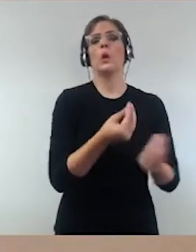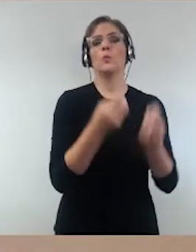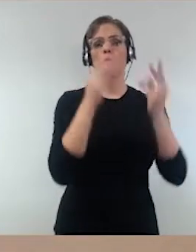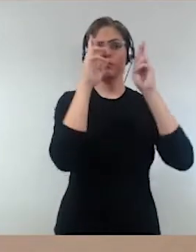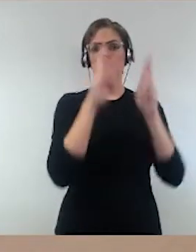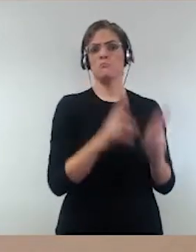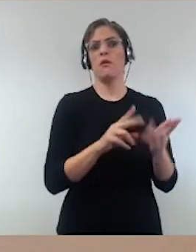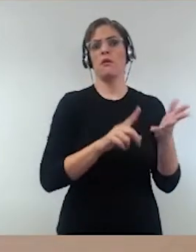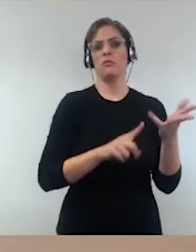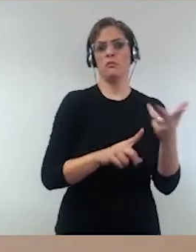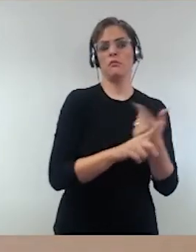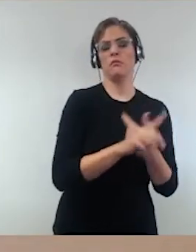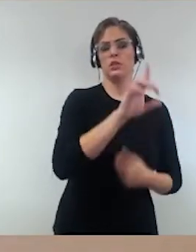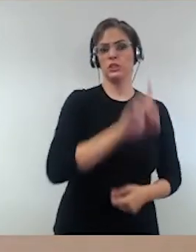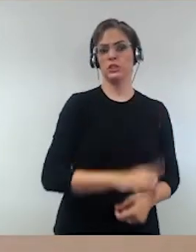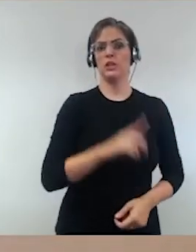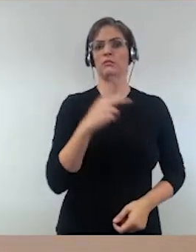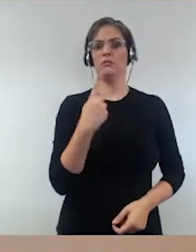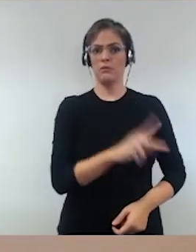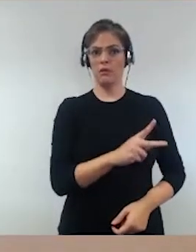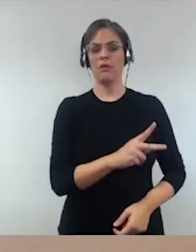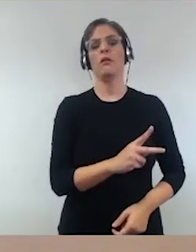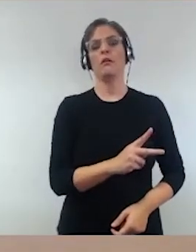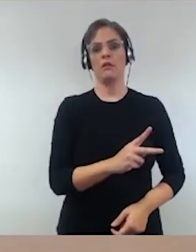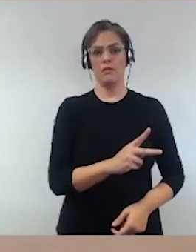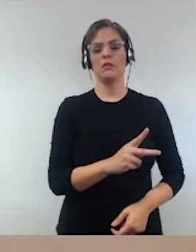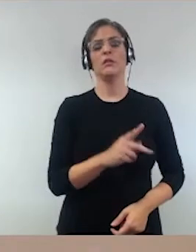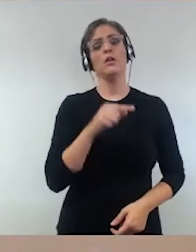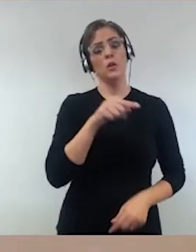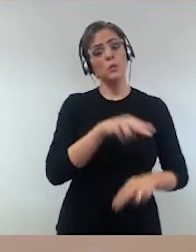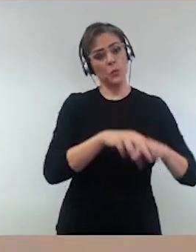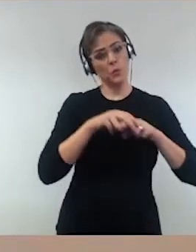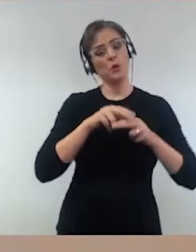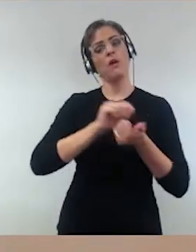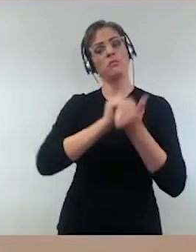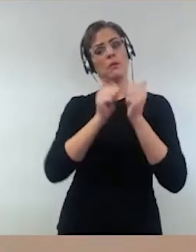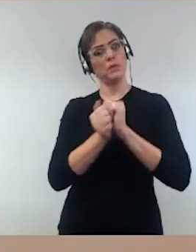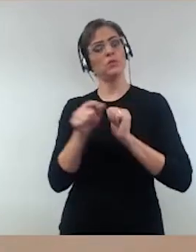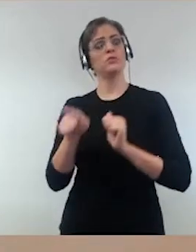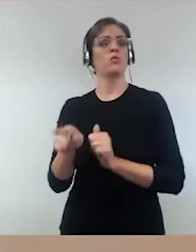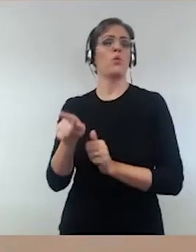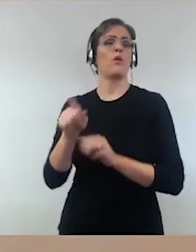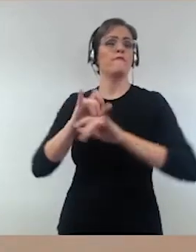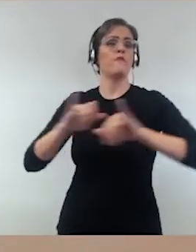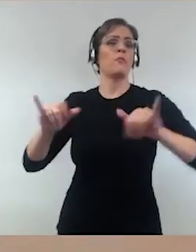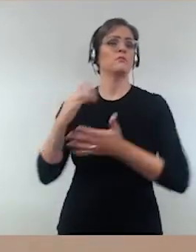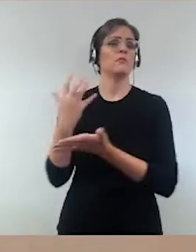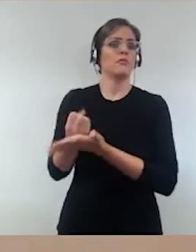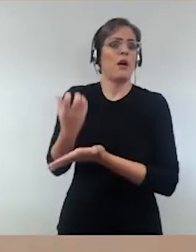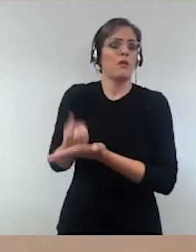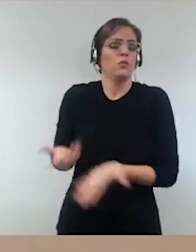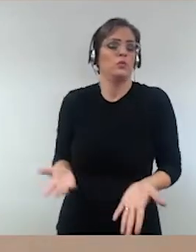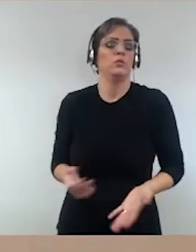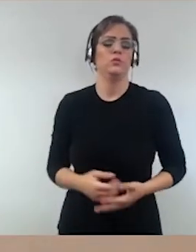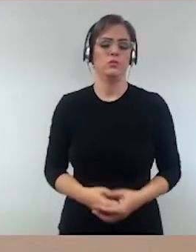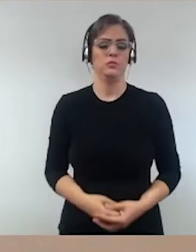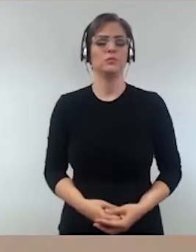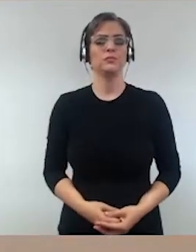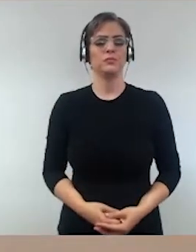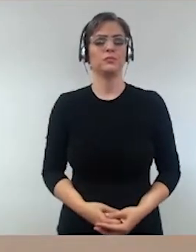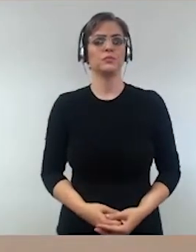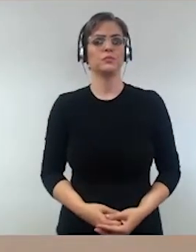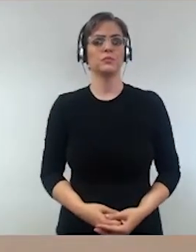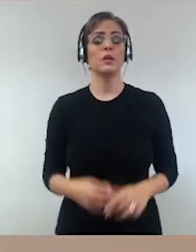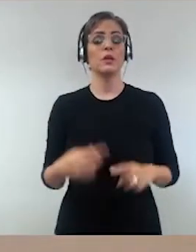ela aplica esse conceito procedimental ao fluxo de dados. Então, nada mais natural, quando ela analisa esse fluxo de dados na sociedade da informação, é